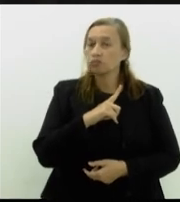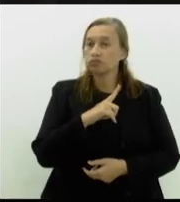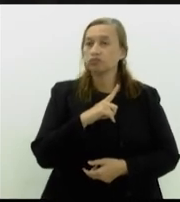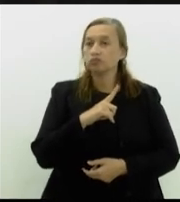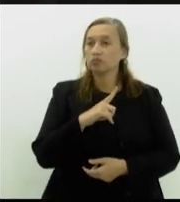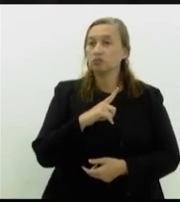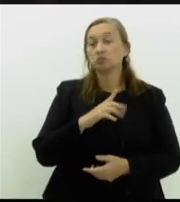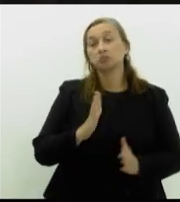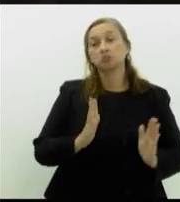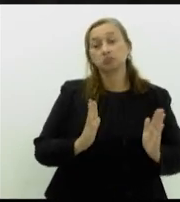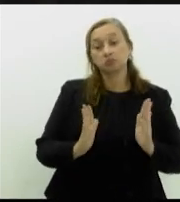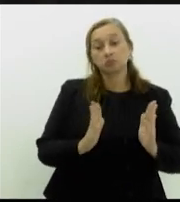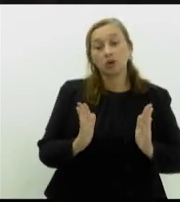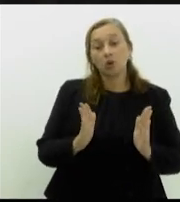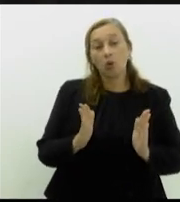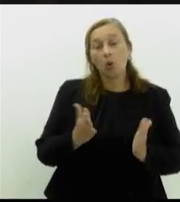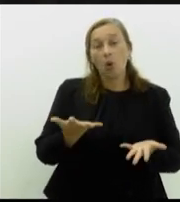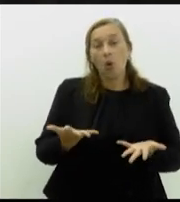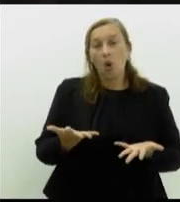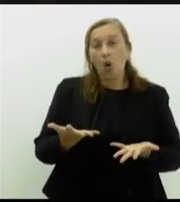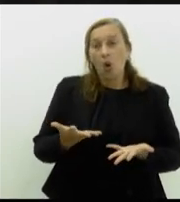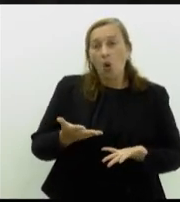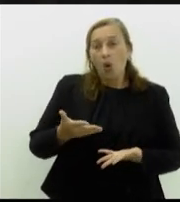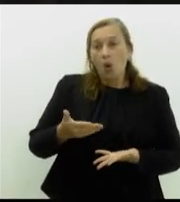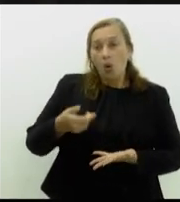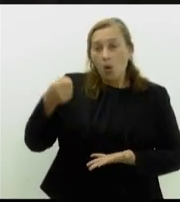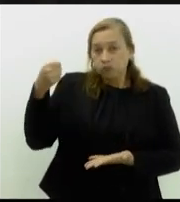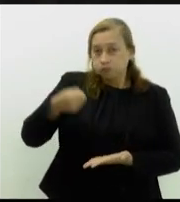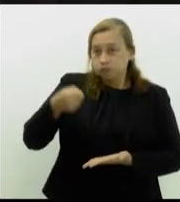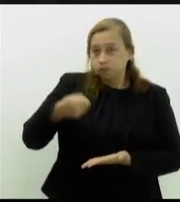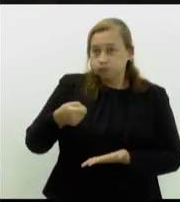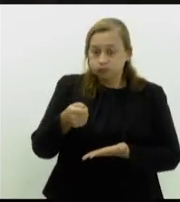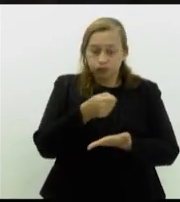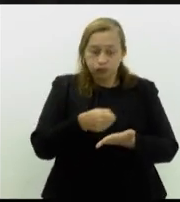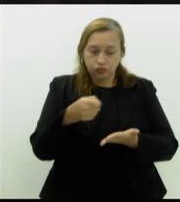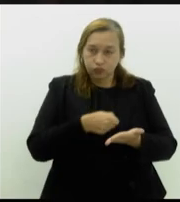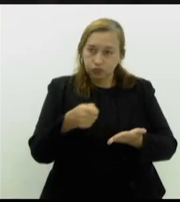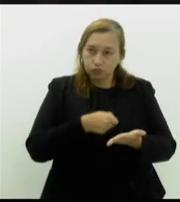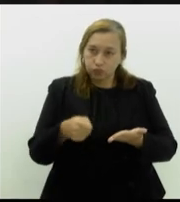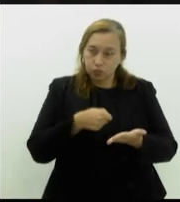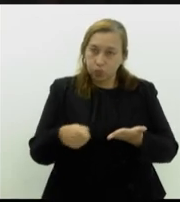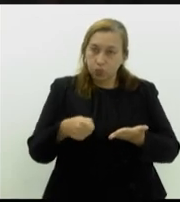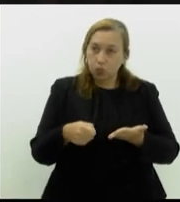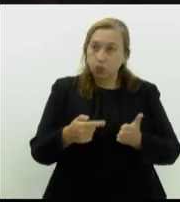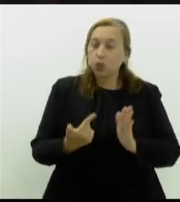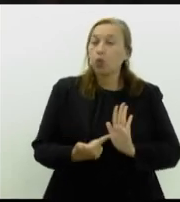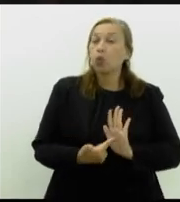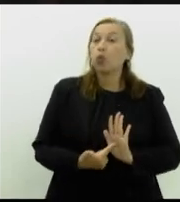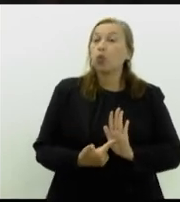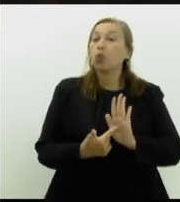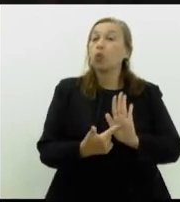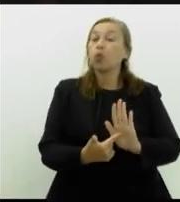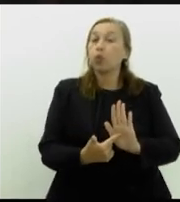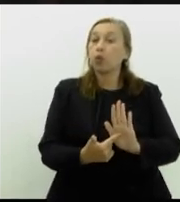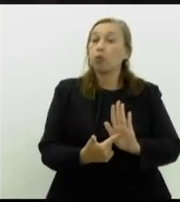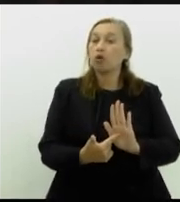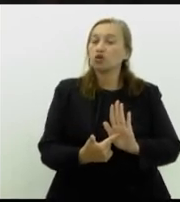obrigado a preencher, o executivo, que chama-se demonstrativo